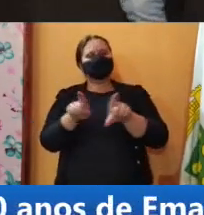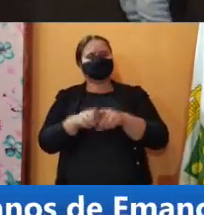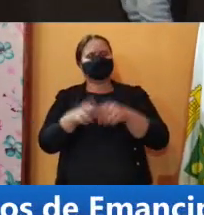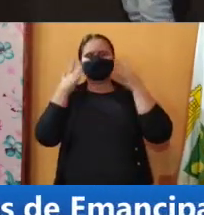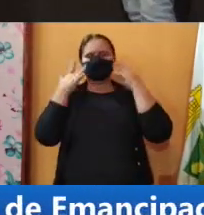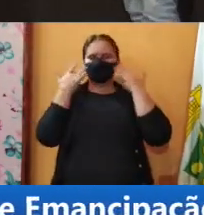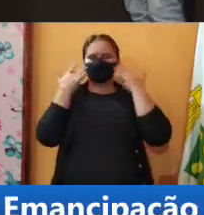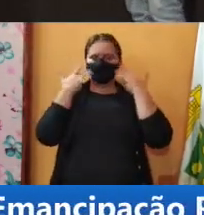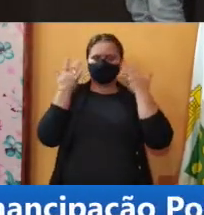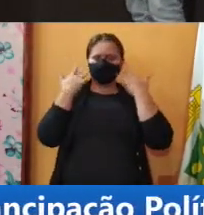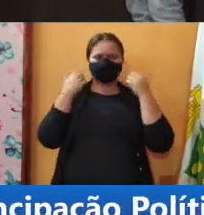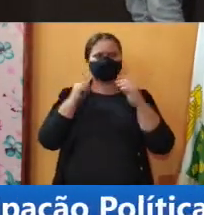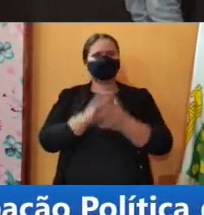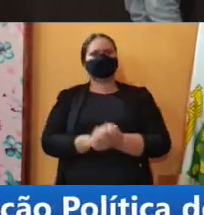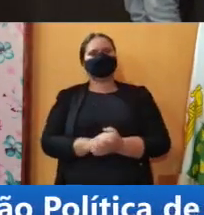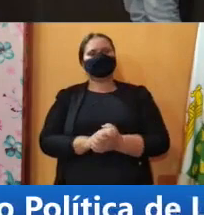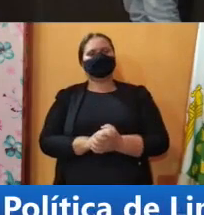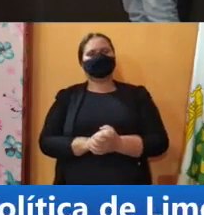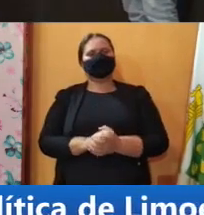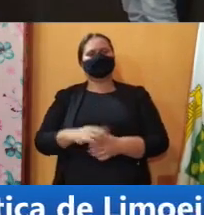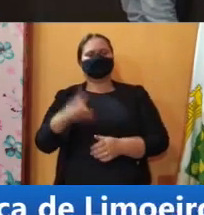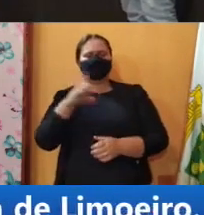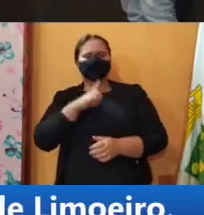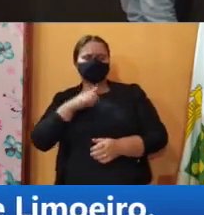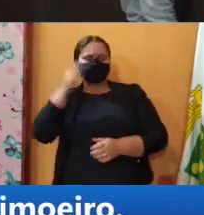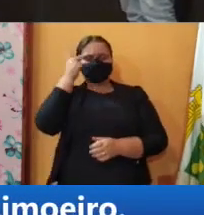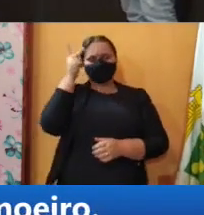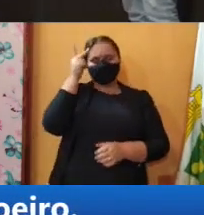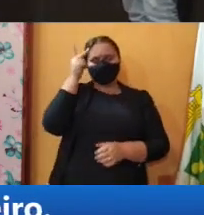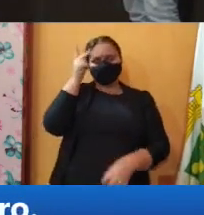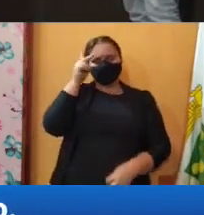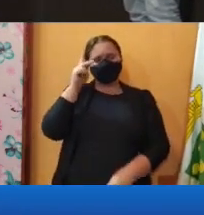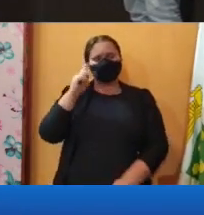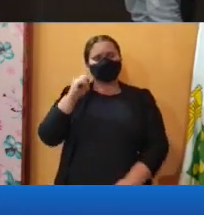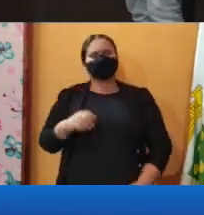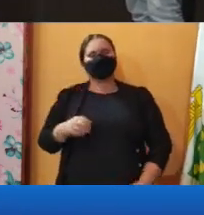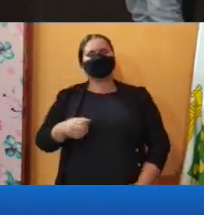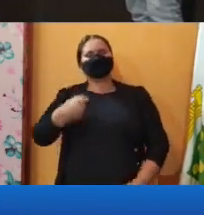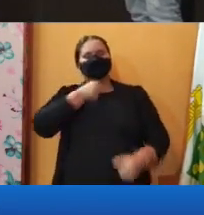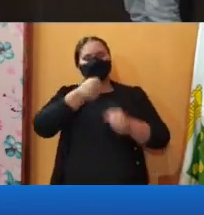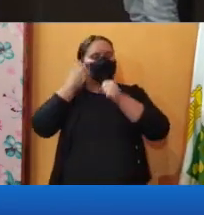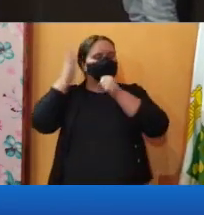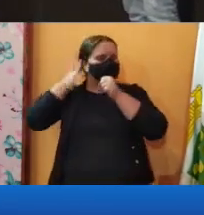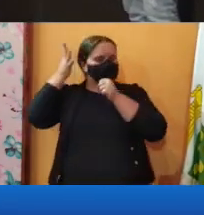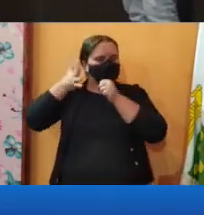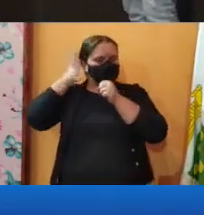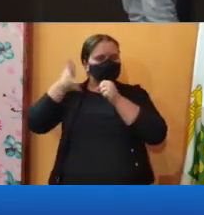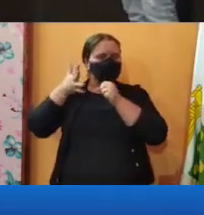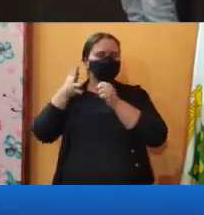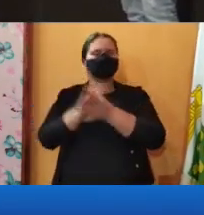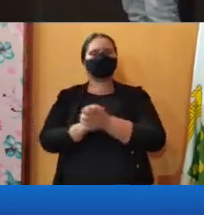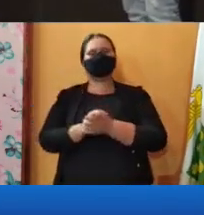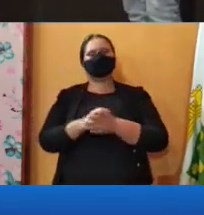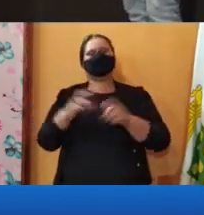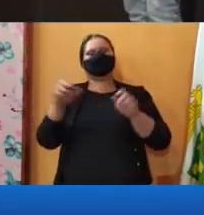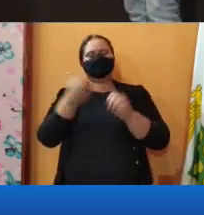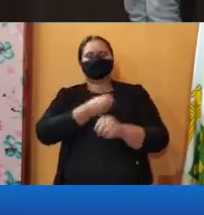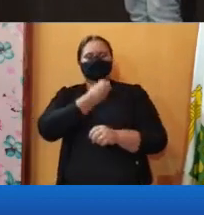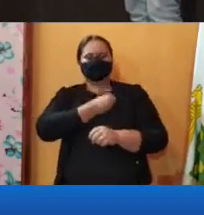Silva, o nosso amigo Jair, que tem história também nessa história radiofônica de Limoeiro, né, que data